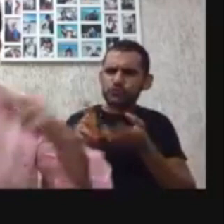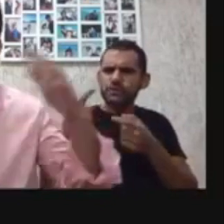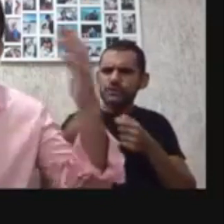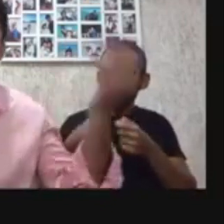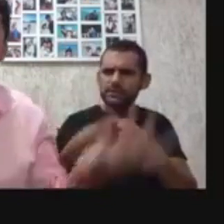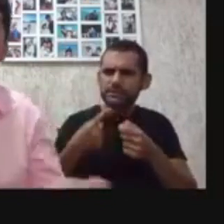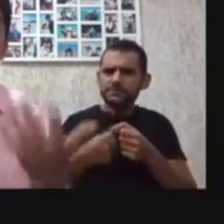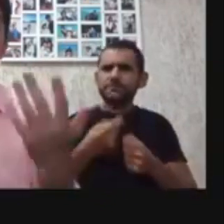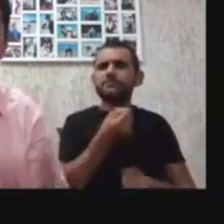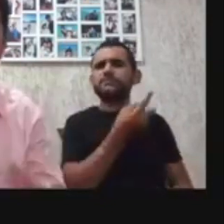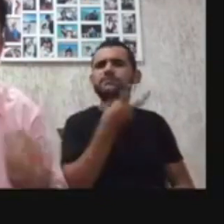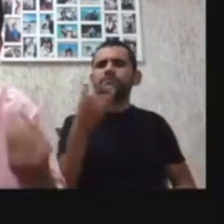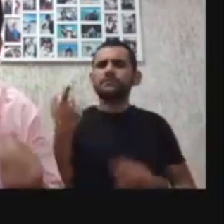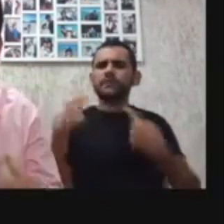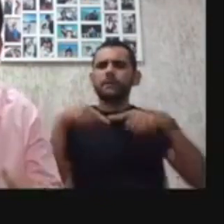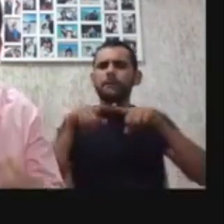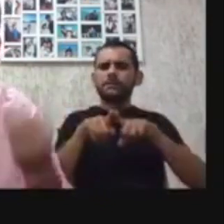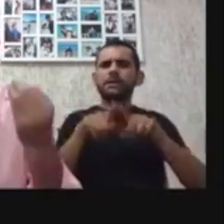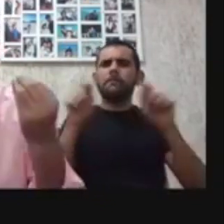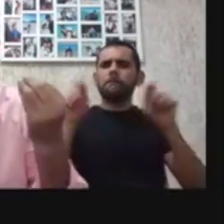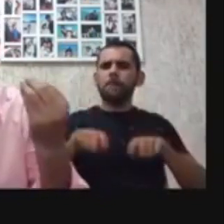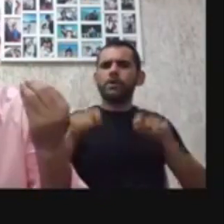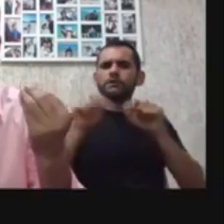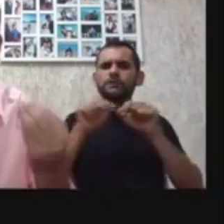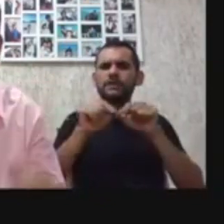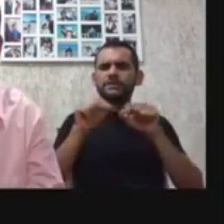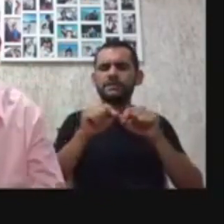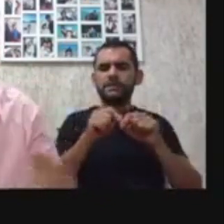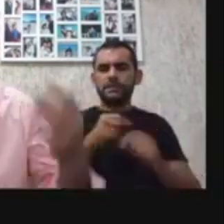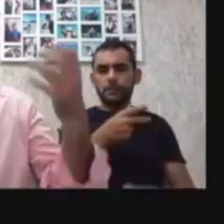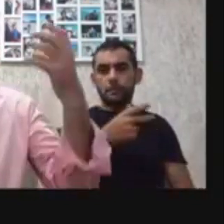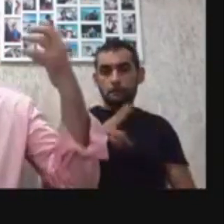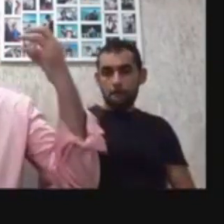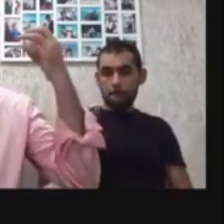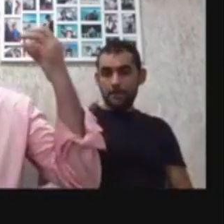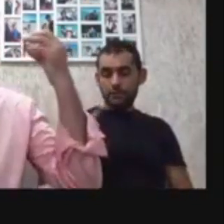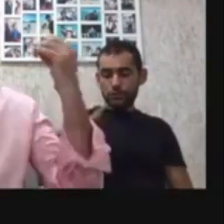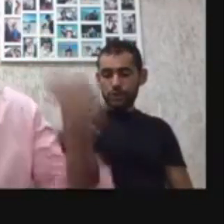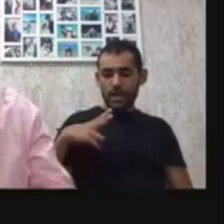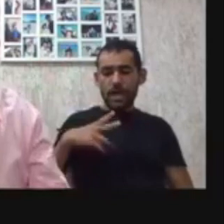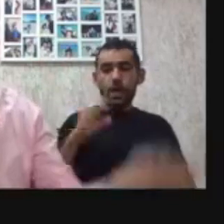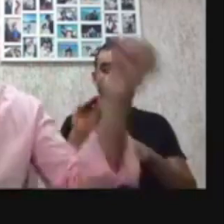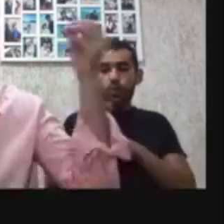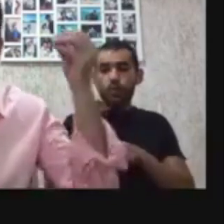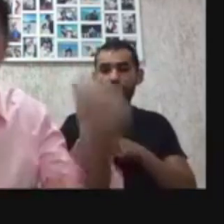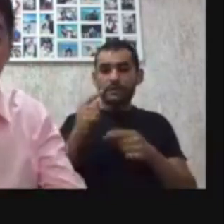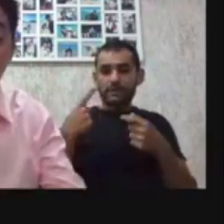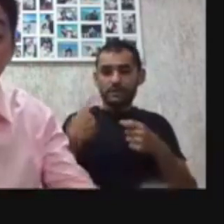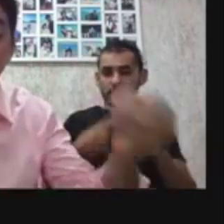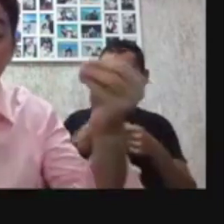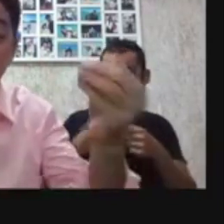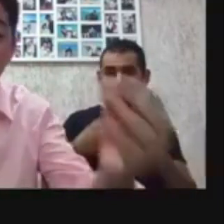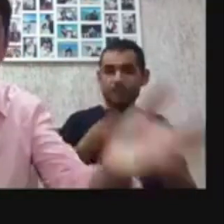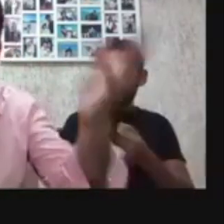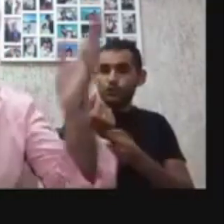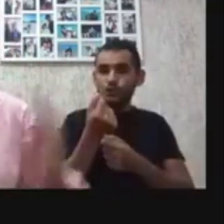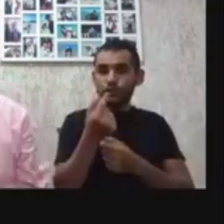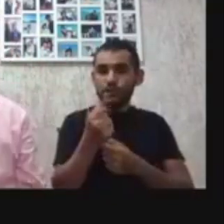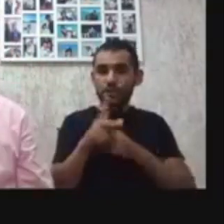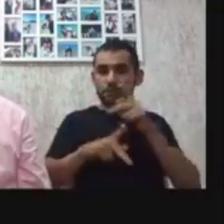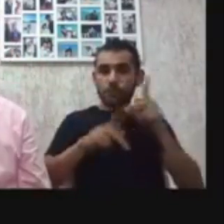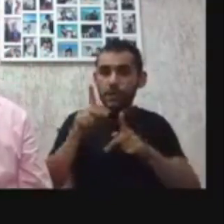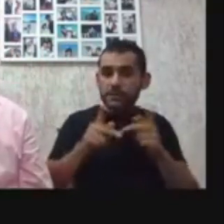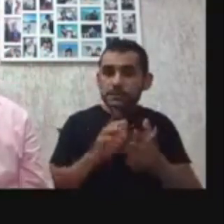temos quantas parcerias podem ser feitas com a iniciativa privada para cuidar dessa cidade, para sobrar dinheiro, para cuidar da